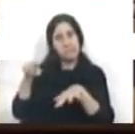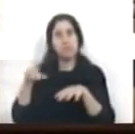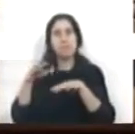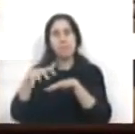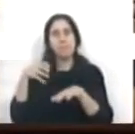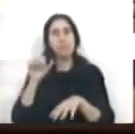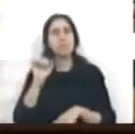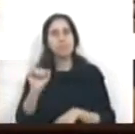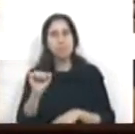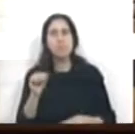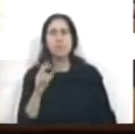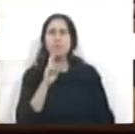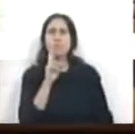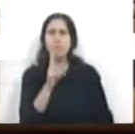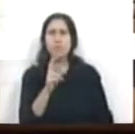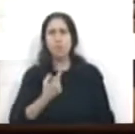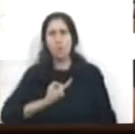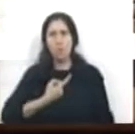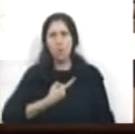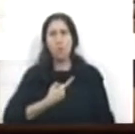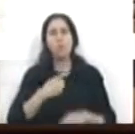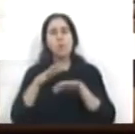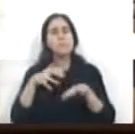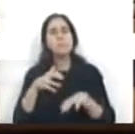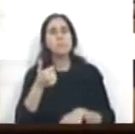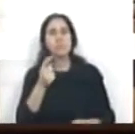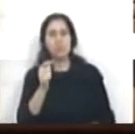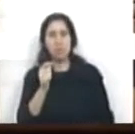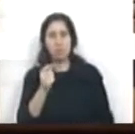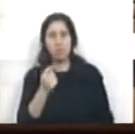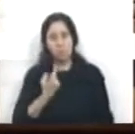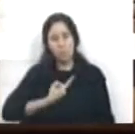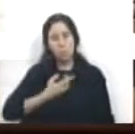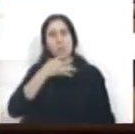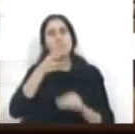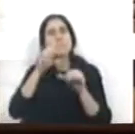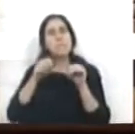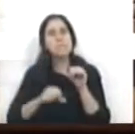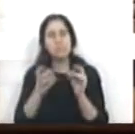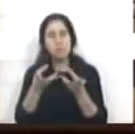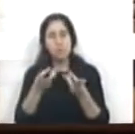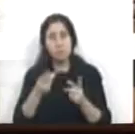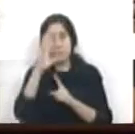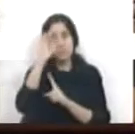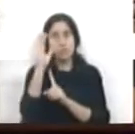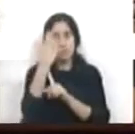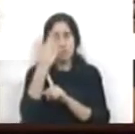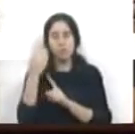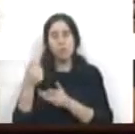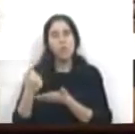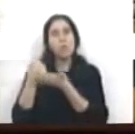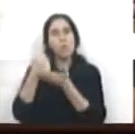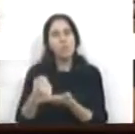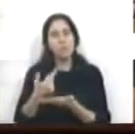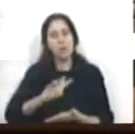parlamentares. Eu vou responder em nome da bancada parlamentar do Bloco de Esquerda e explicar o que é que este orçamento de Estado, com o contributo